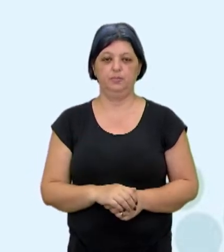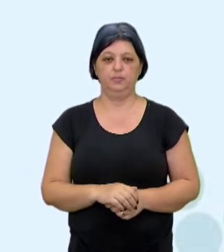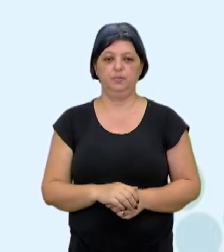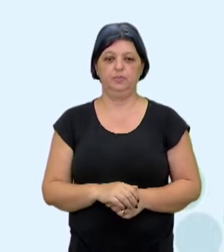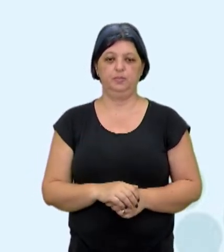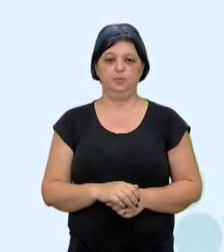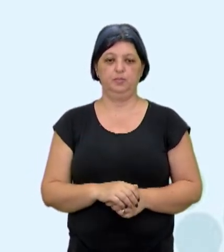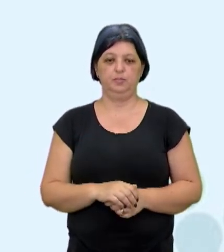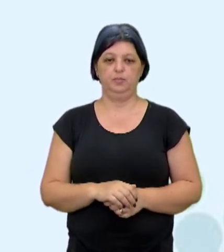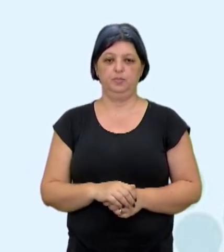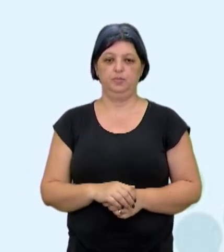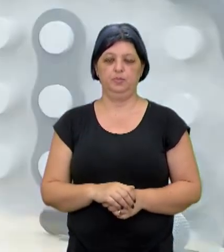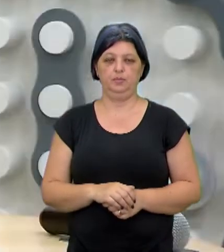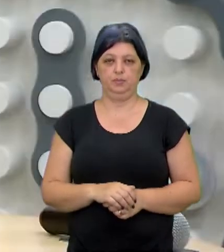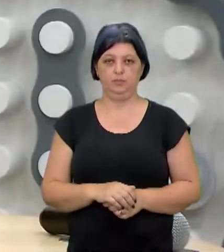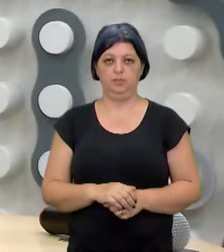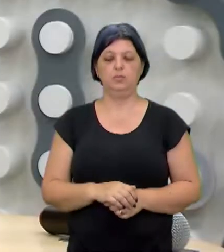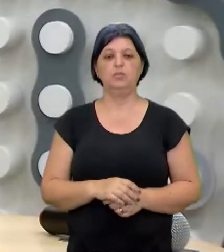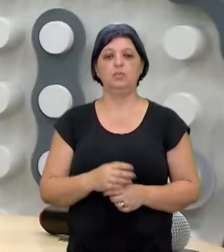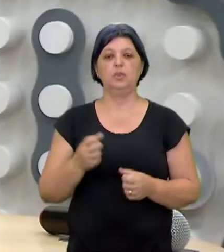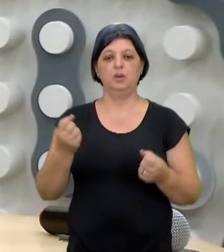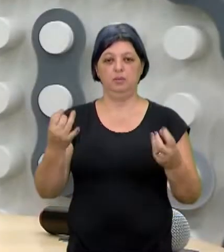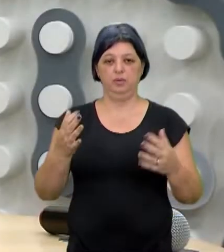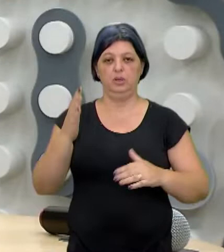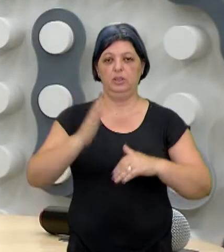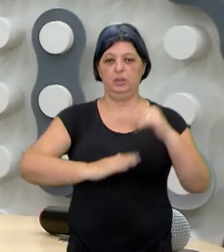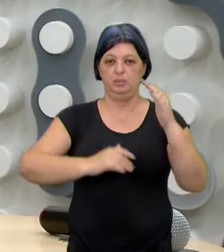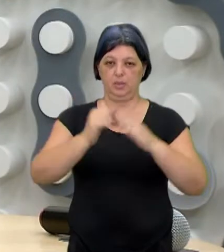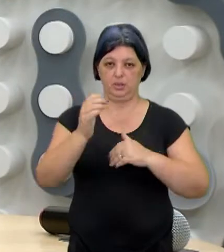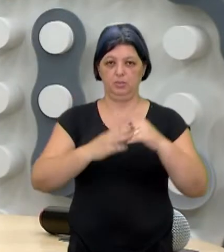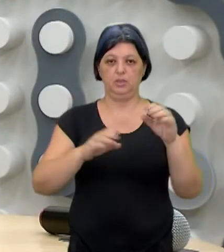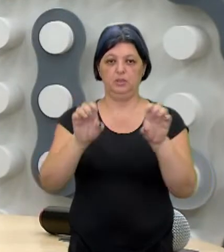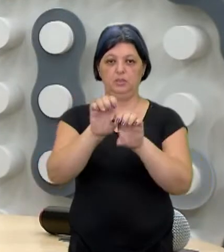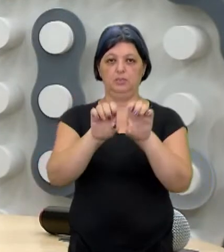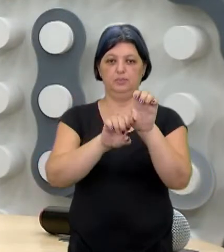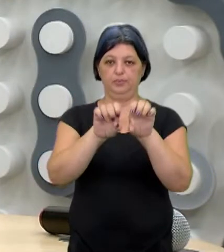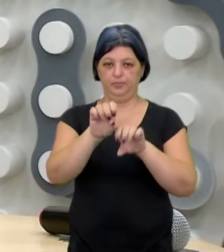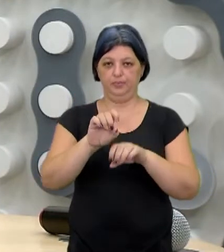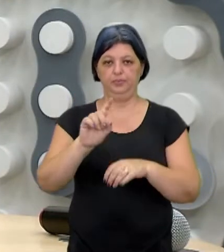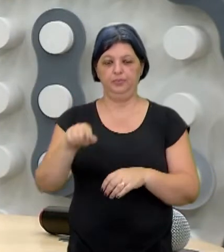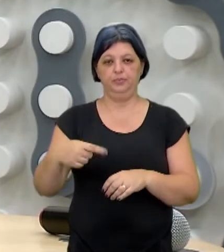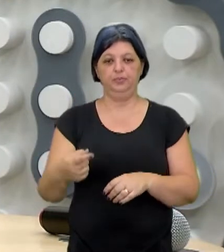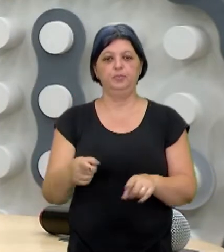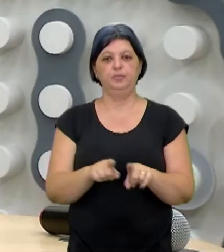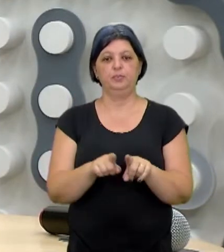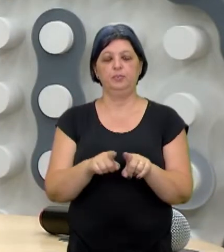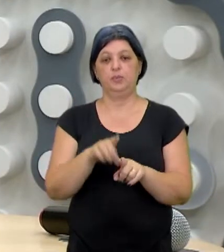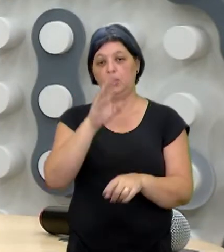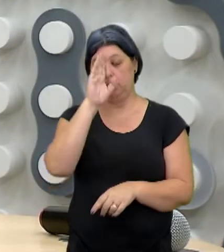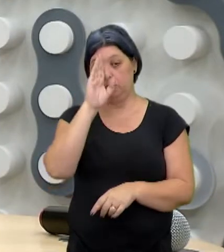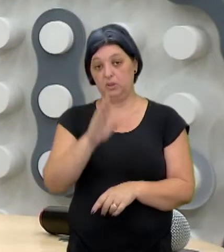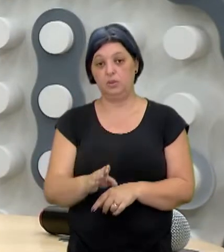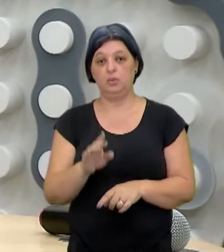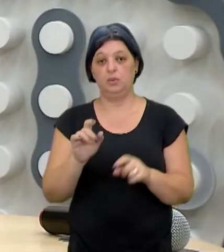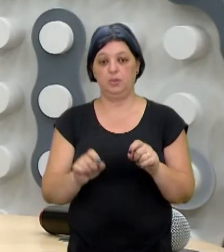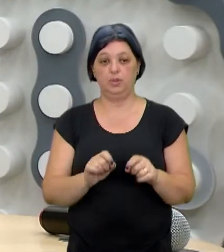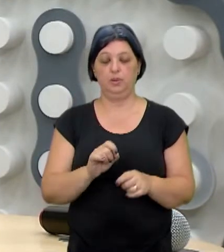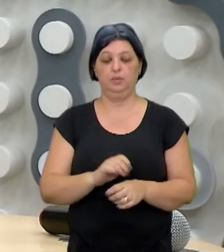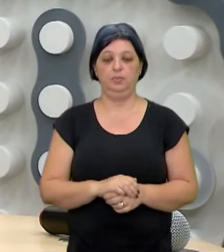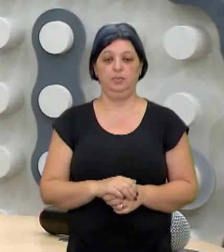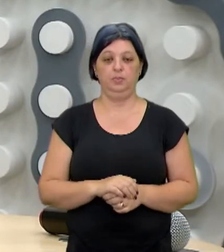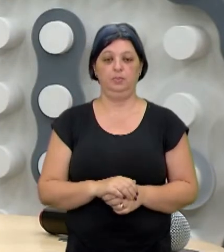pessoal? Então, a gente está falando aí das habilidades dos eixos estruturantes, na qual o principal eixo estruturante